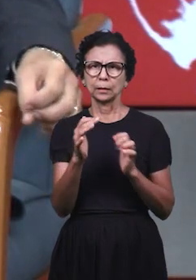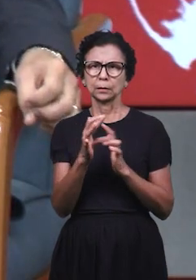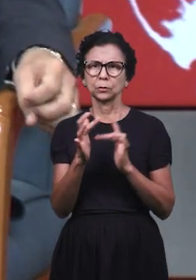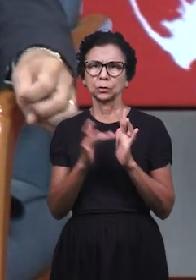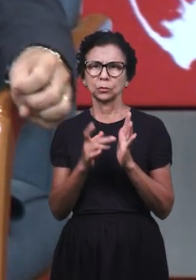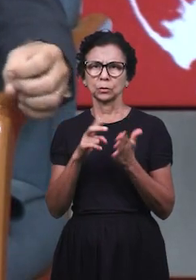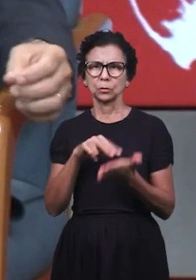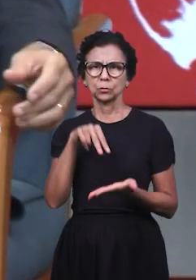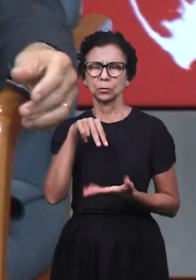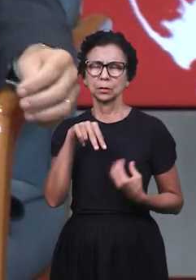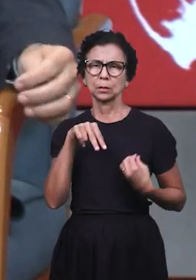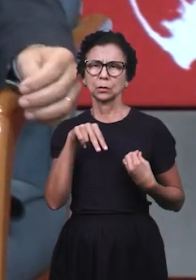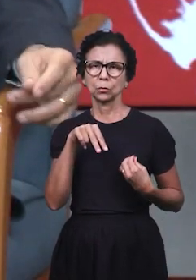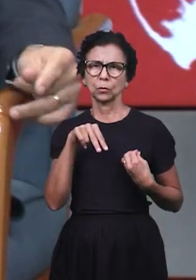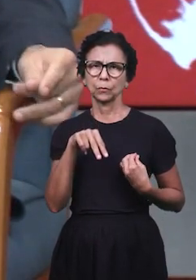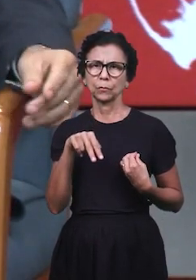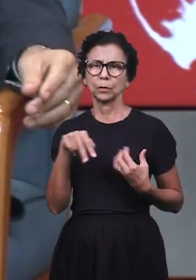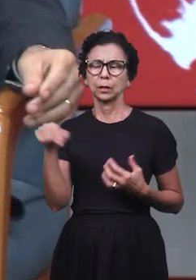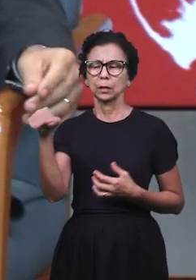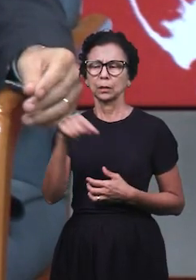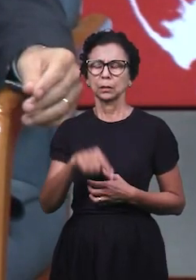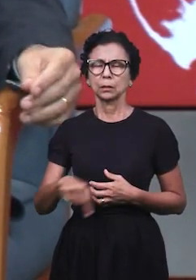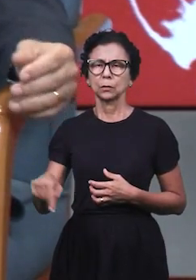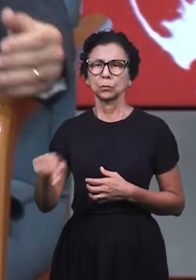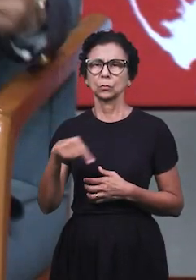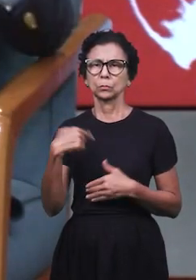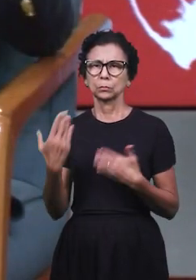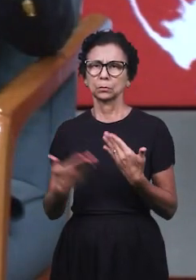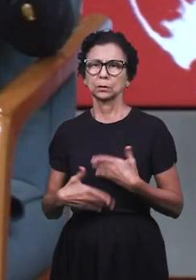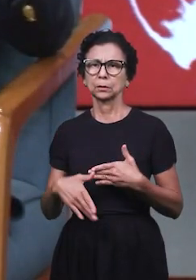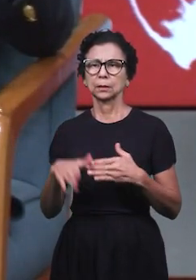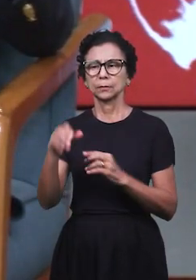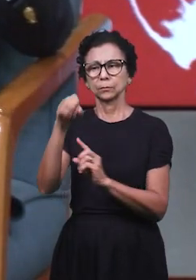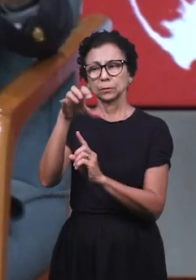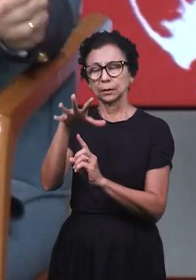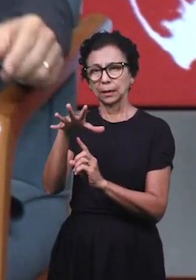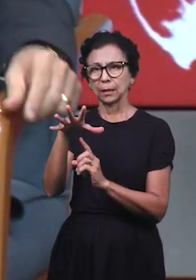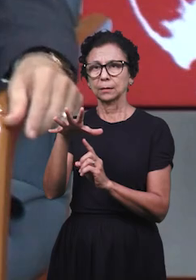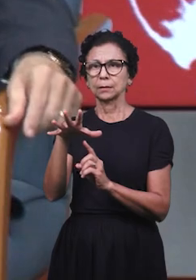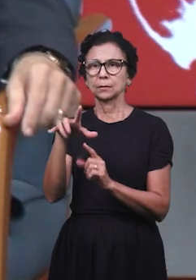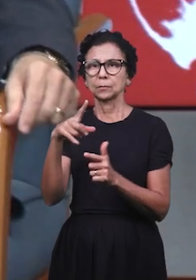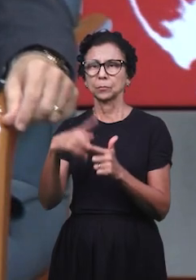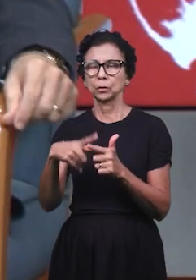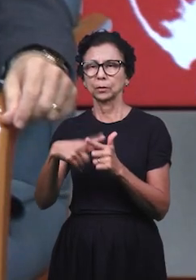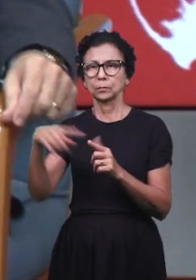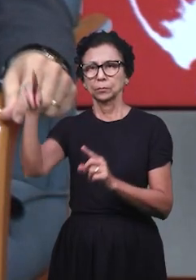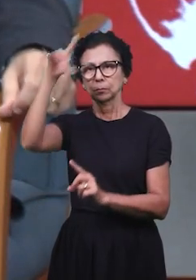Jesus, e em todos havia abundante graça. Eles eram cheios do Espírito Santo.